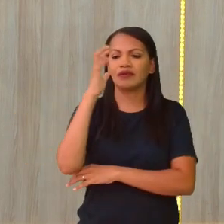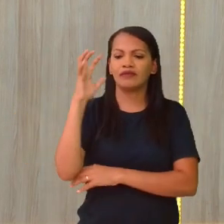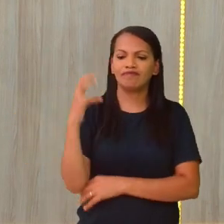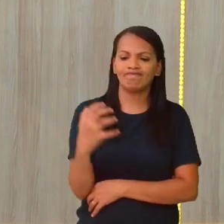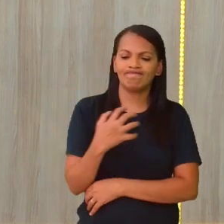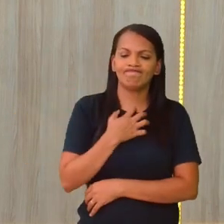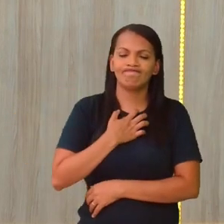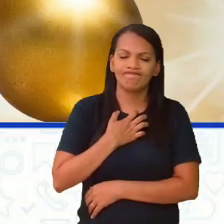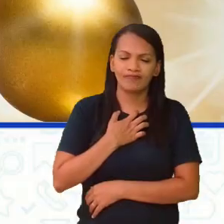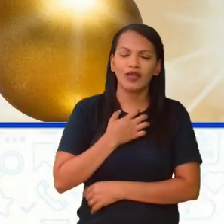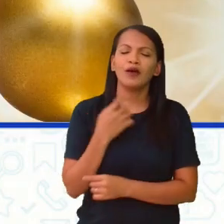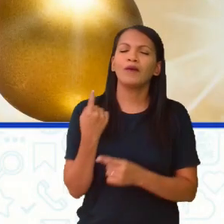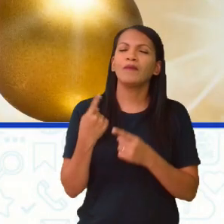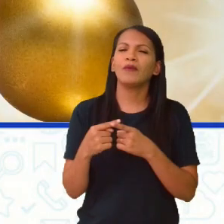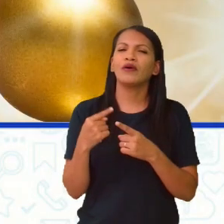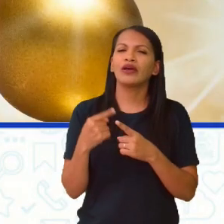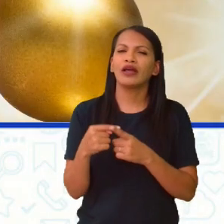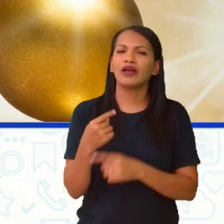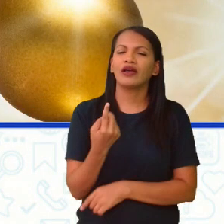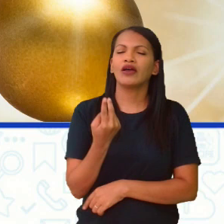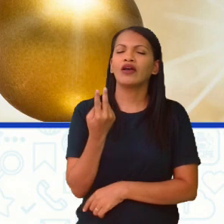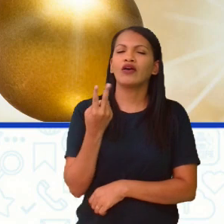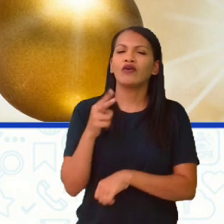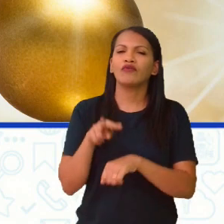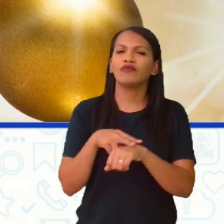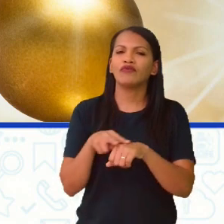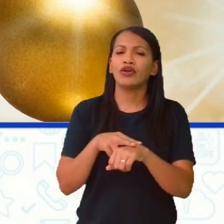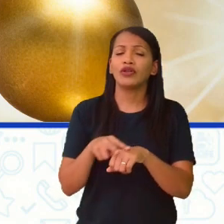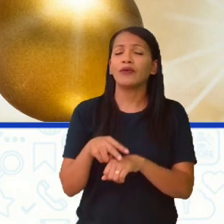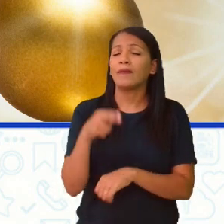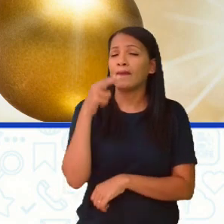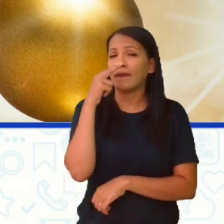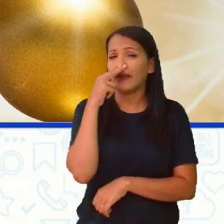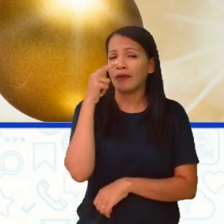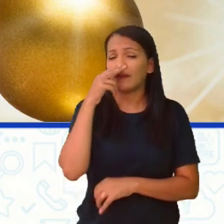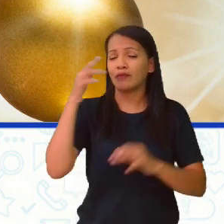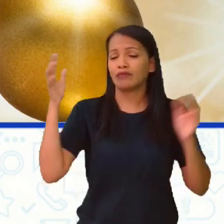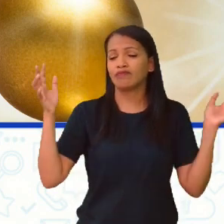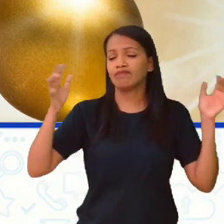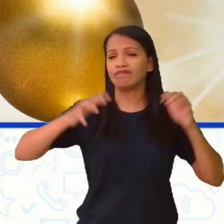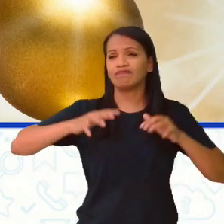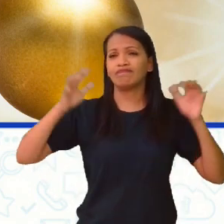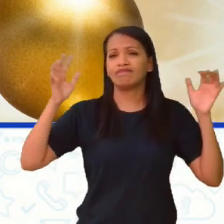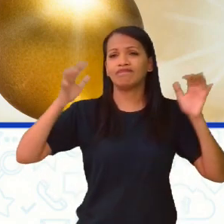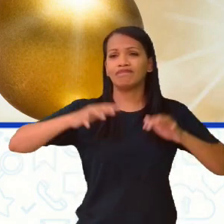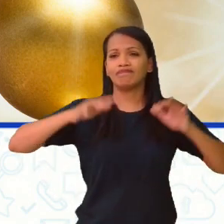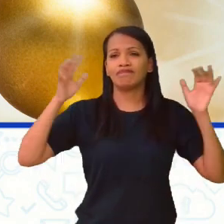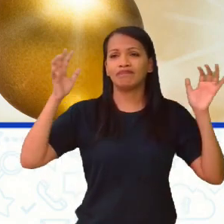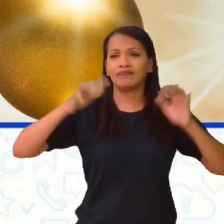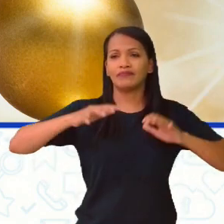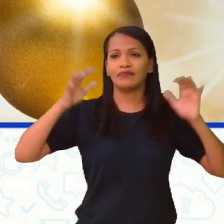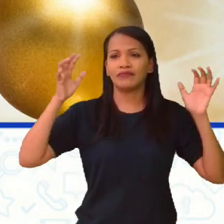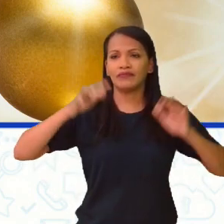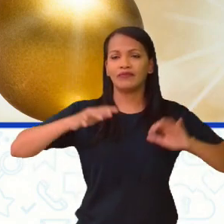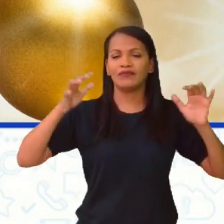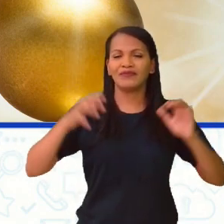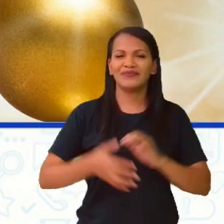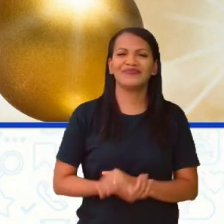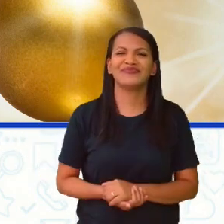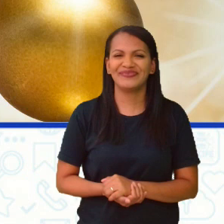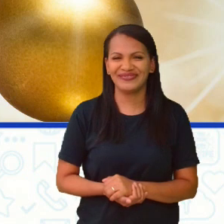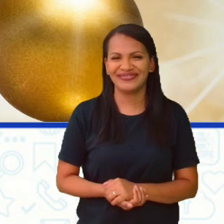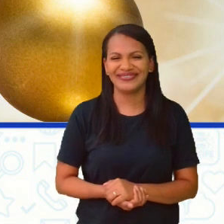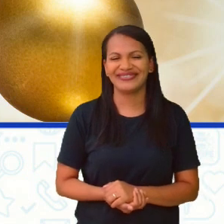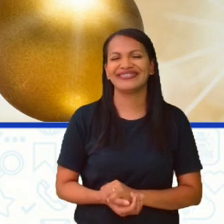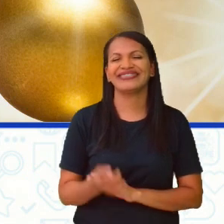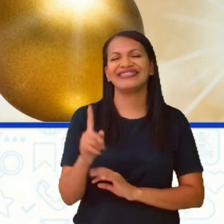pois permaneciam verdes mesmo durante o inverno. Então essa árvore aí, que eu não vou falar o nome de novo, porque é um nome difícil, ela